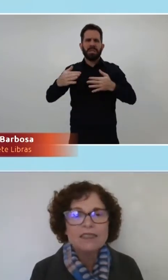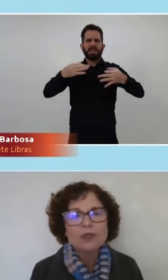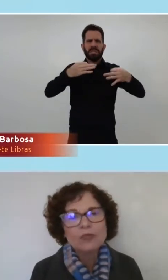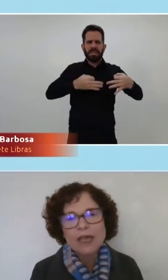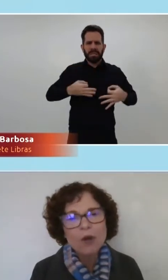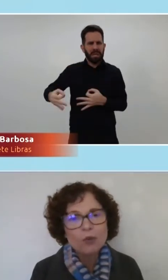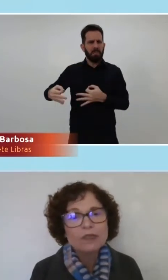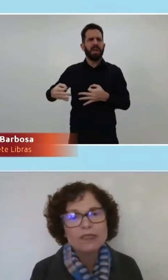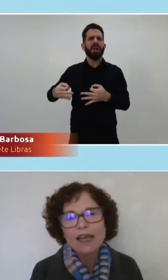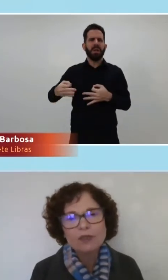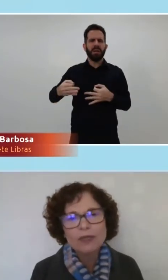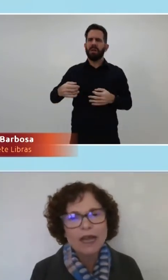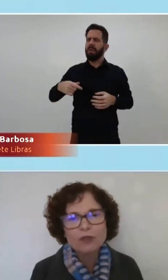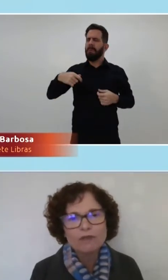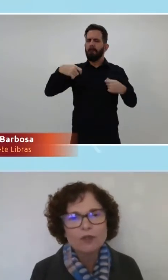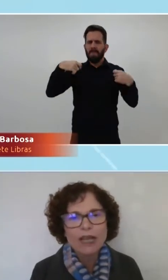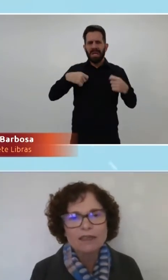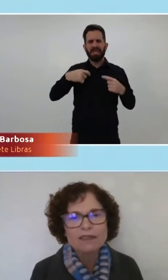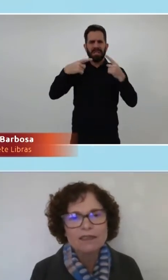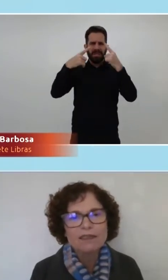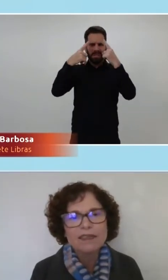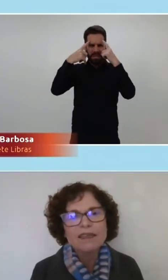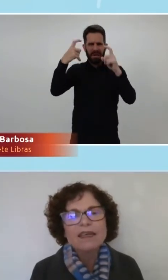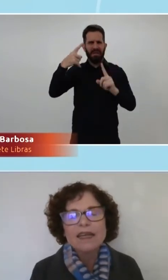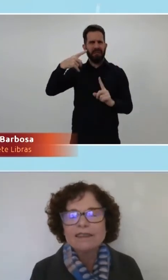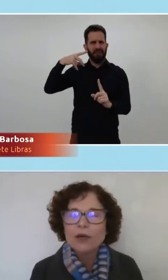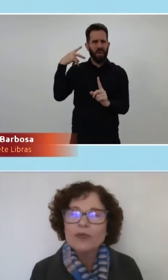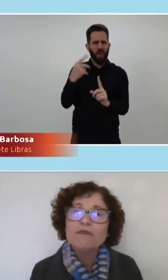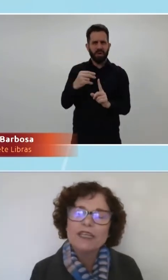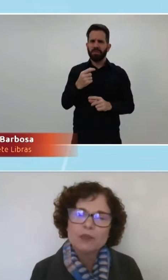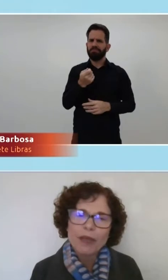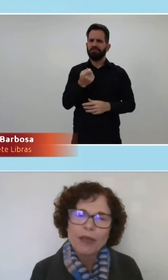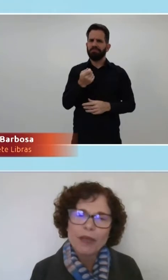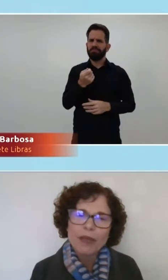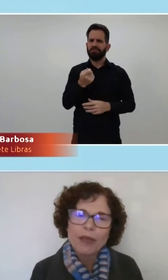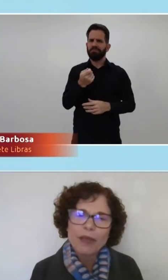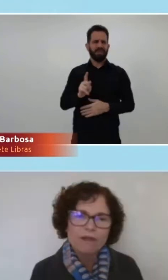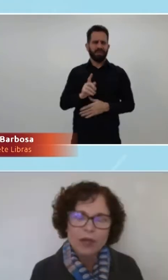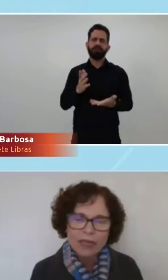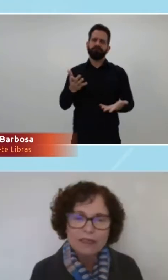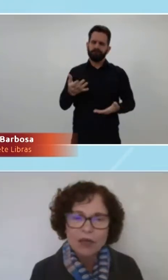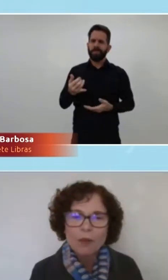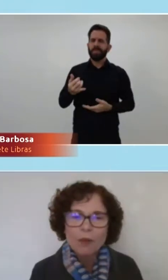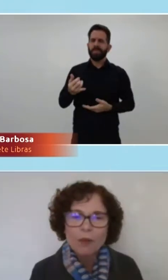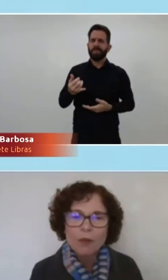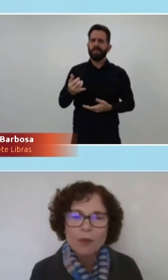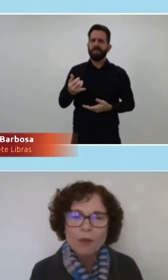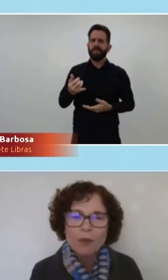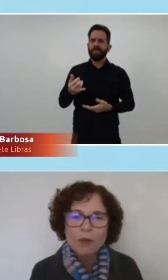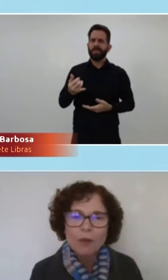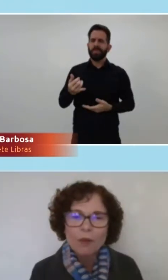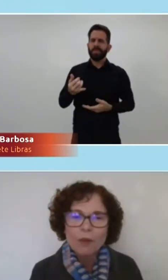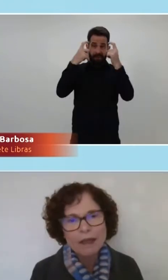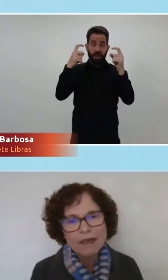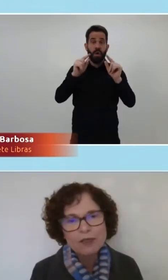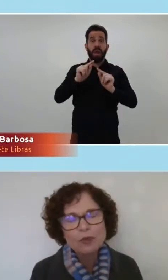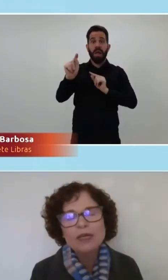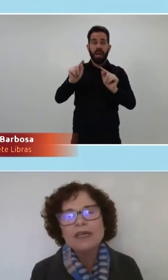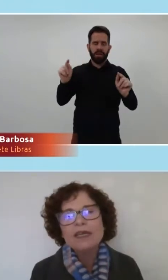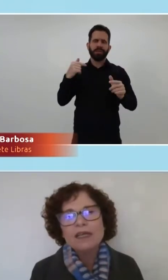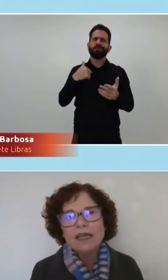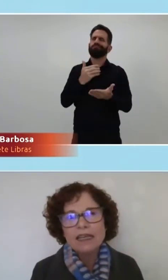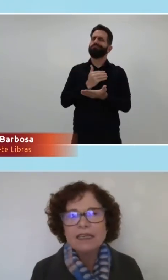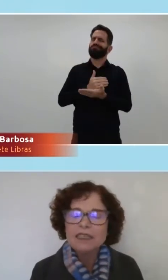tem que se usar algum certo grau de violência. Né? Então, infelizmente, a violência começa desde cedo, desde o